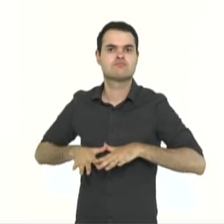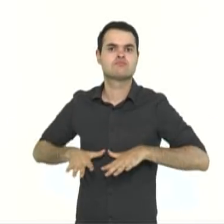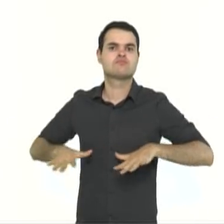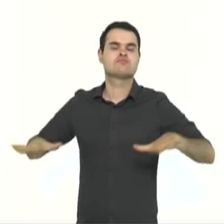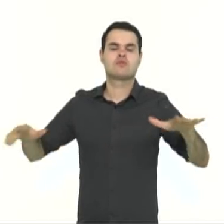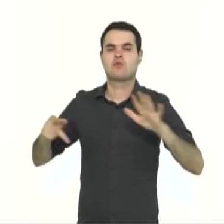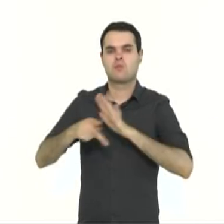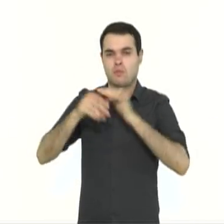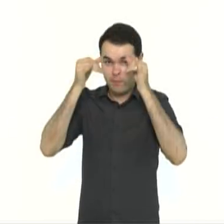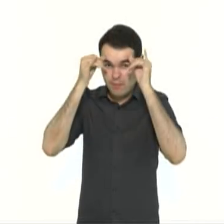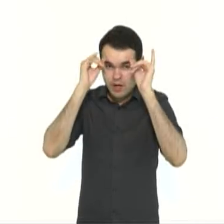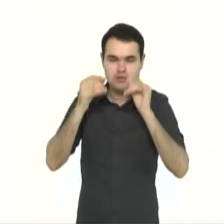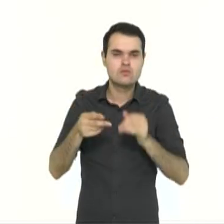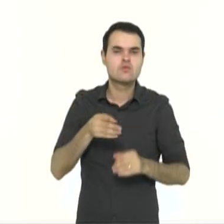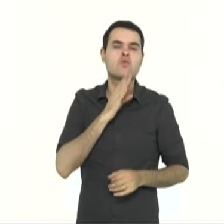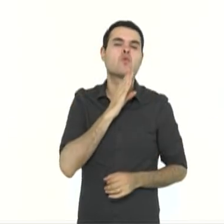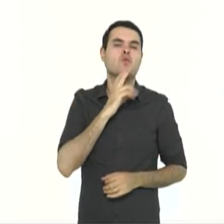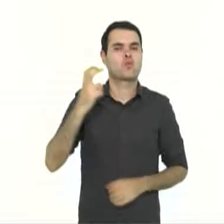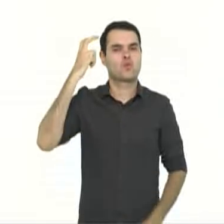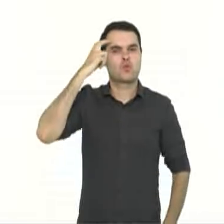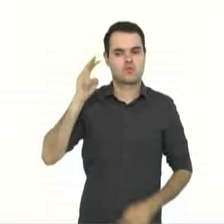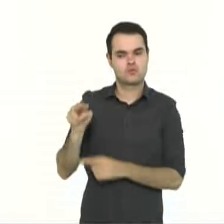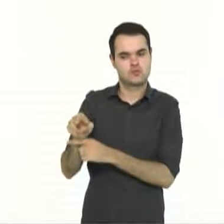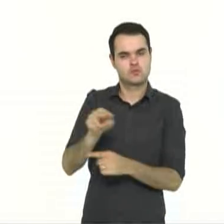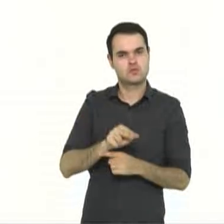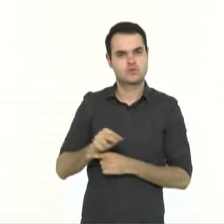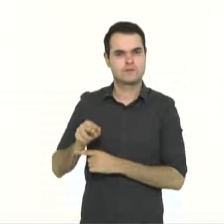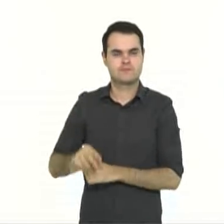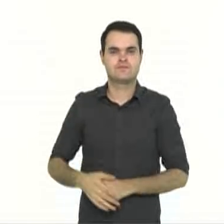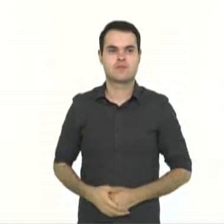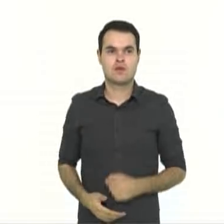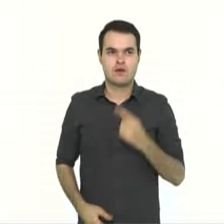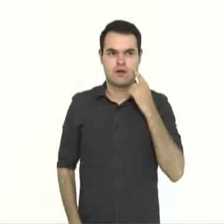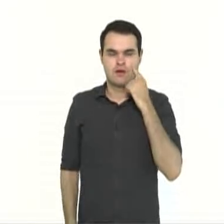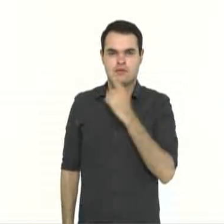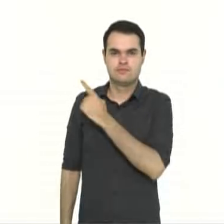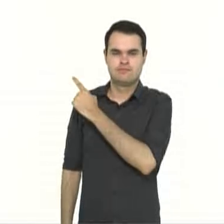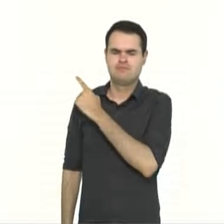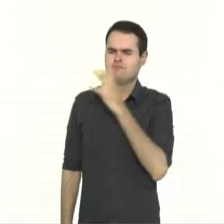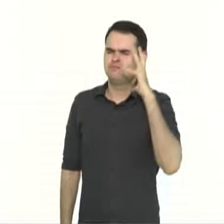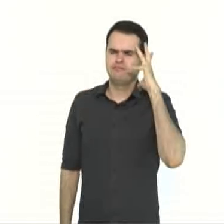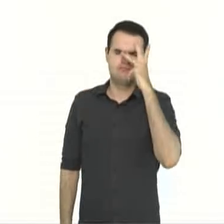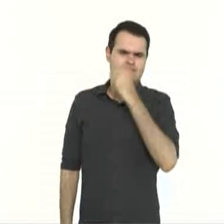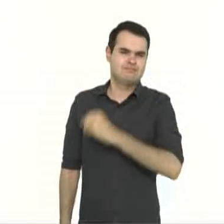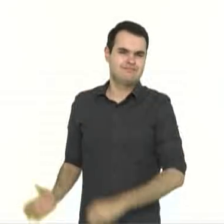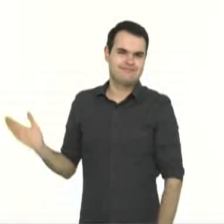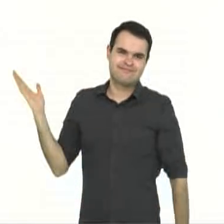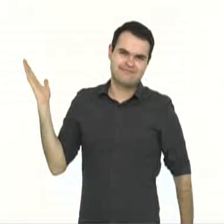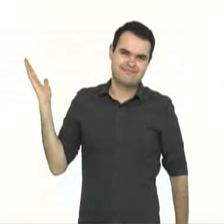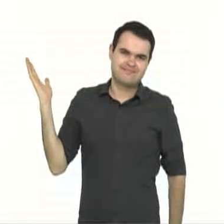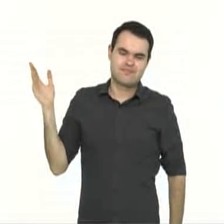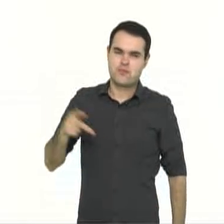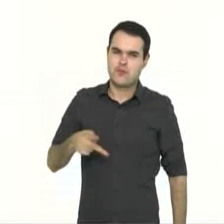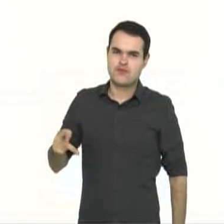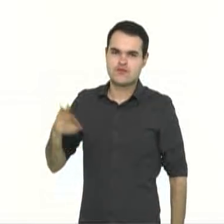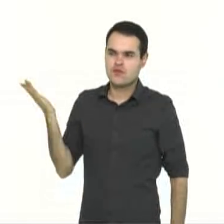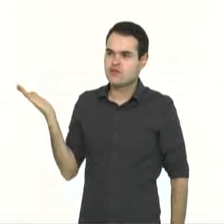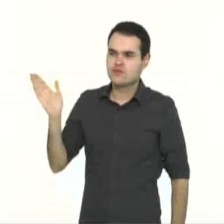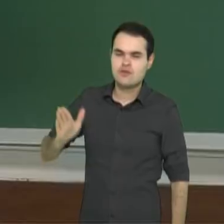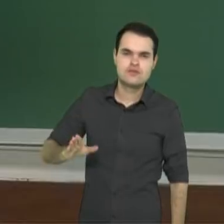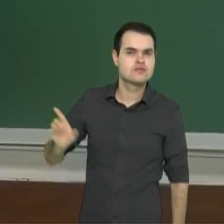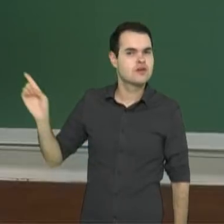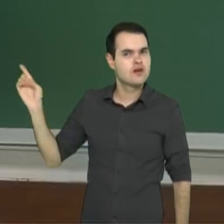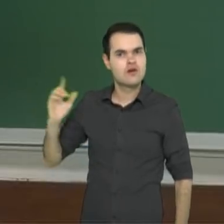nossa cultura pastoril. Olha que bonito que a professora trouxe. Nossa,